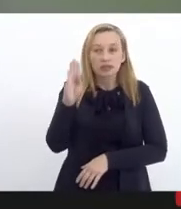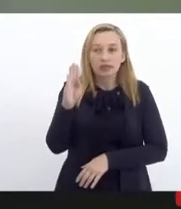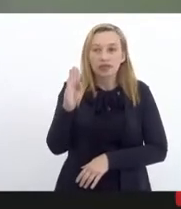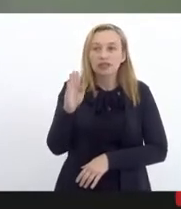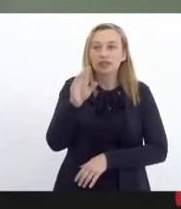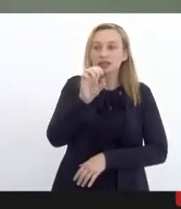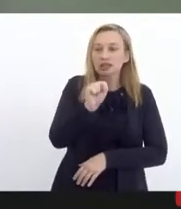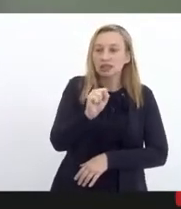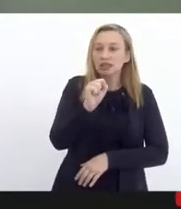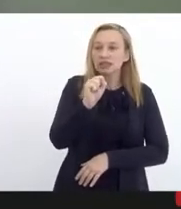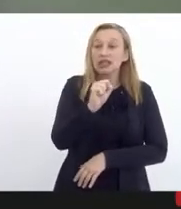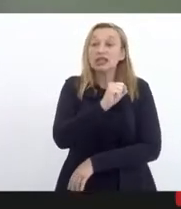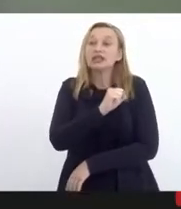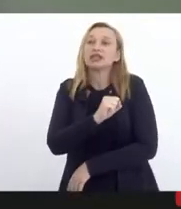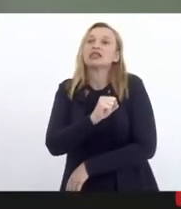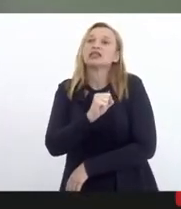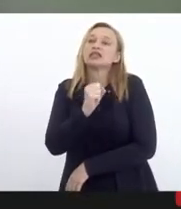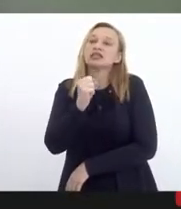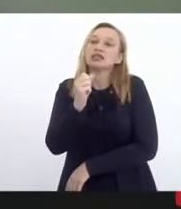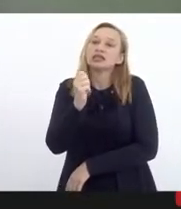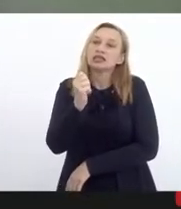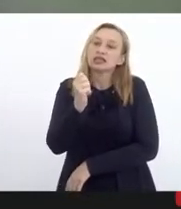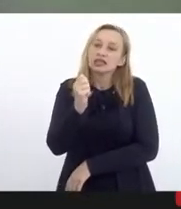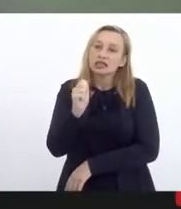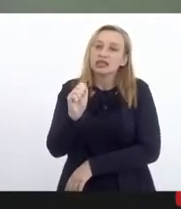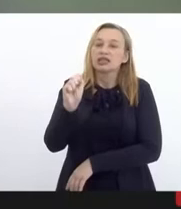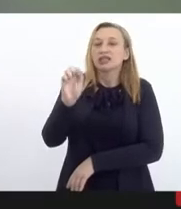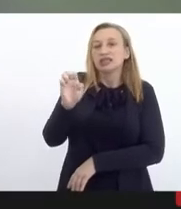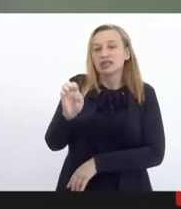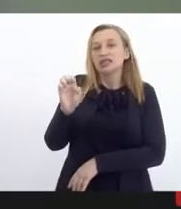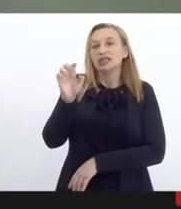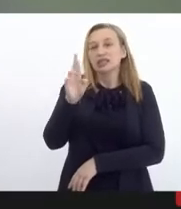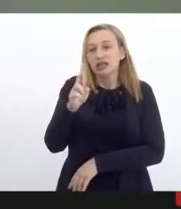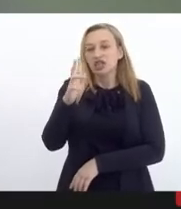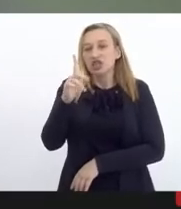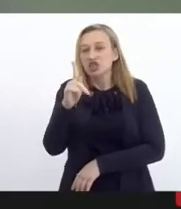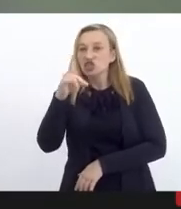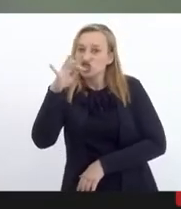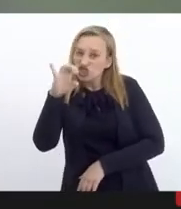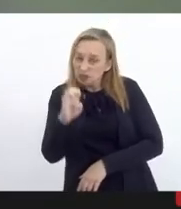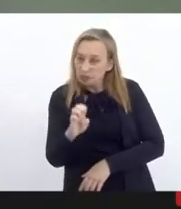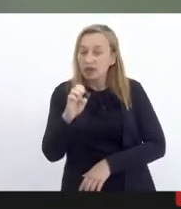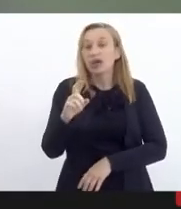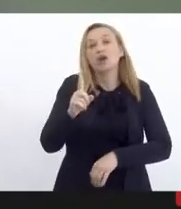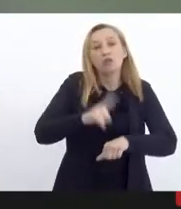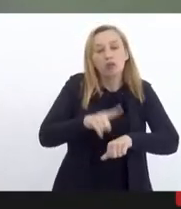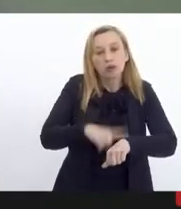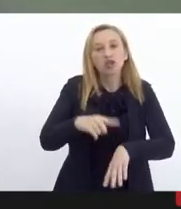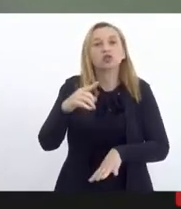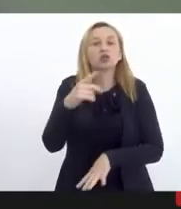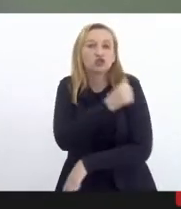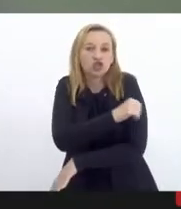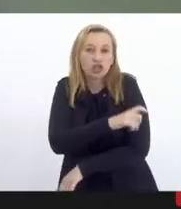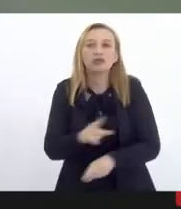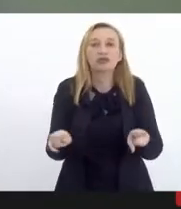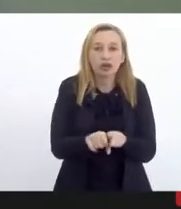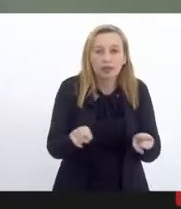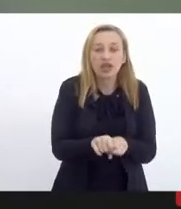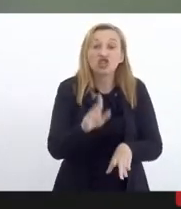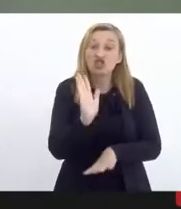já lançou o seu plano de atração de investimentos, né? É o momento que o Rio de Janeiro também, né, já